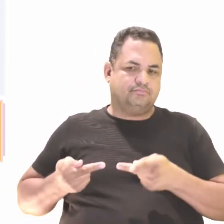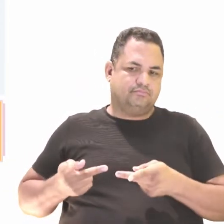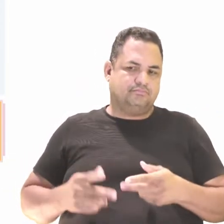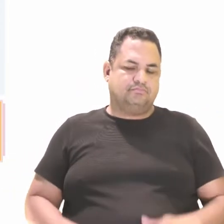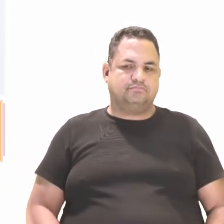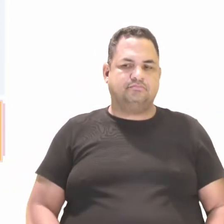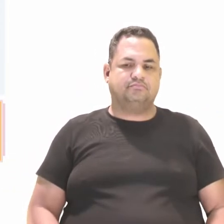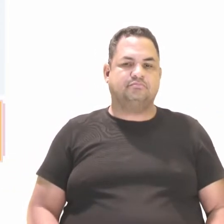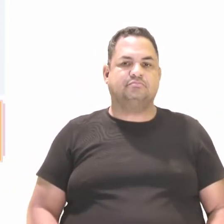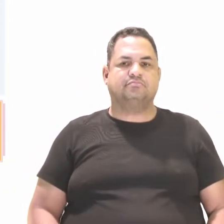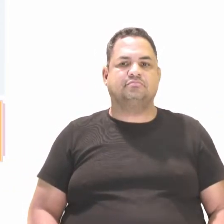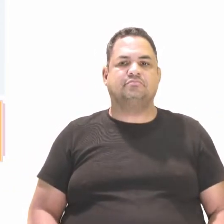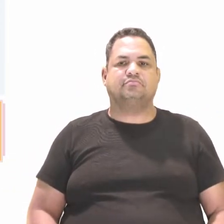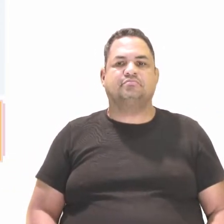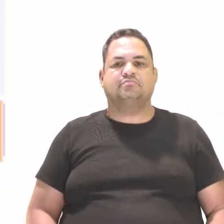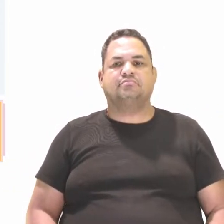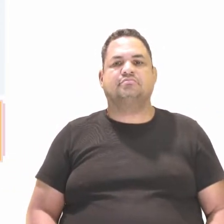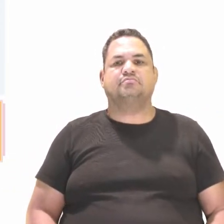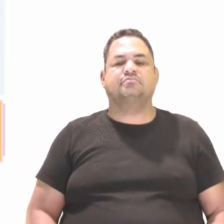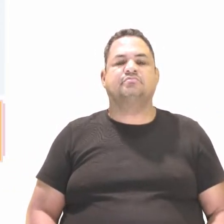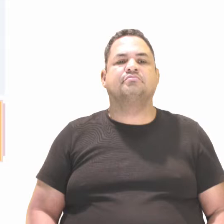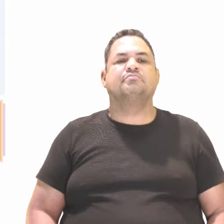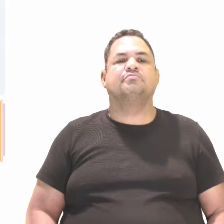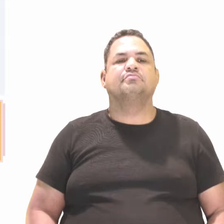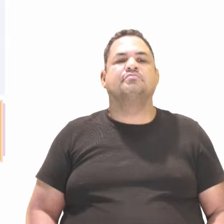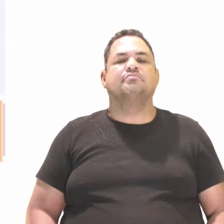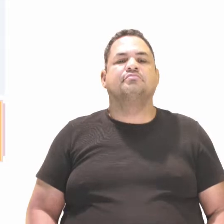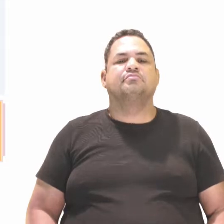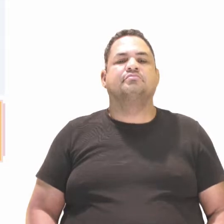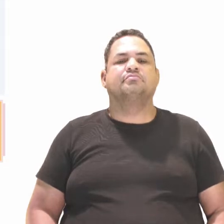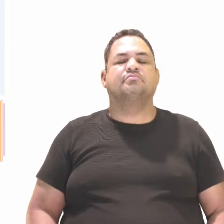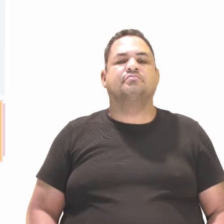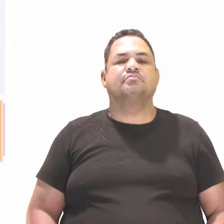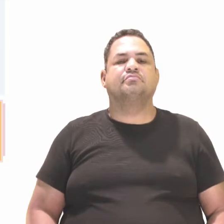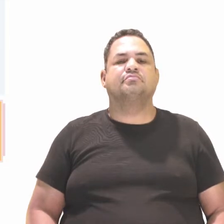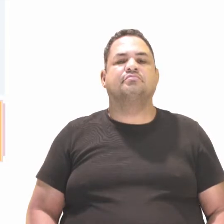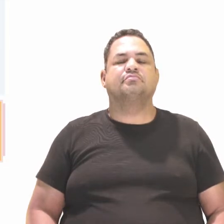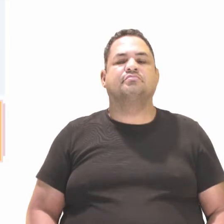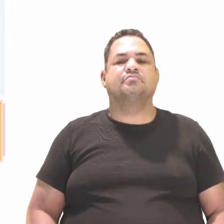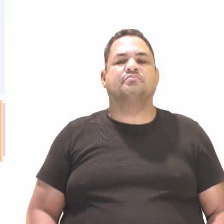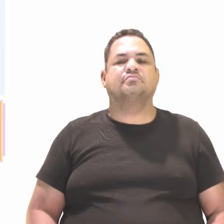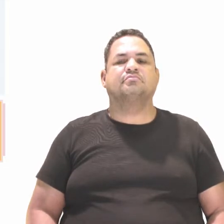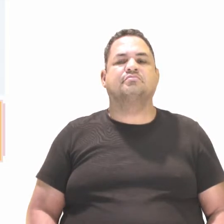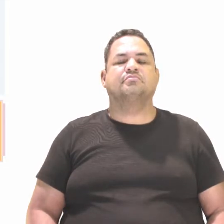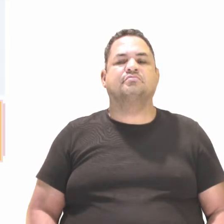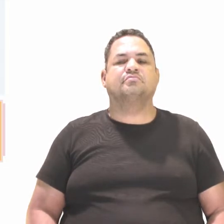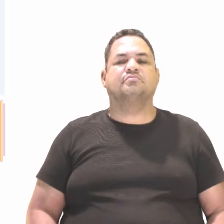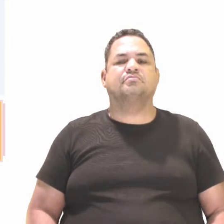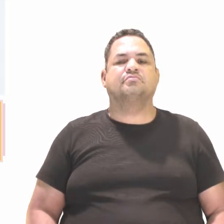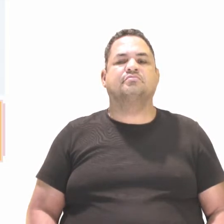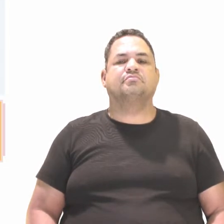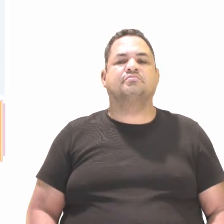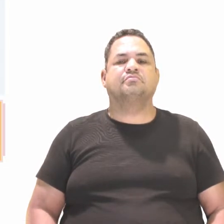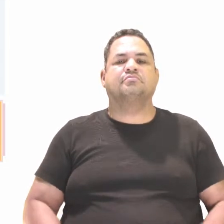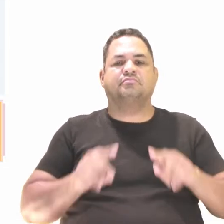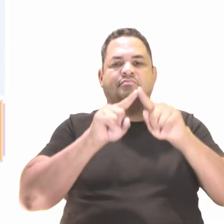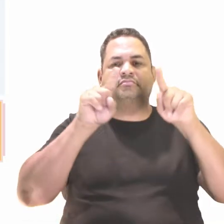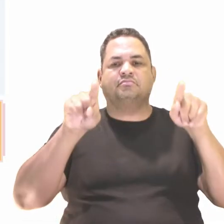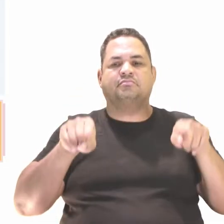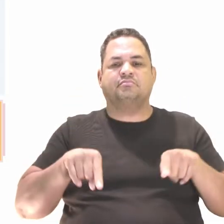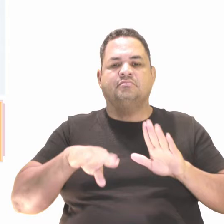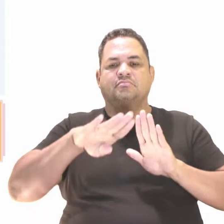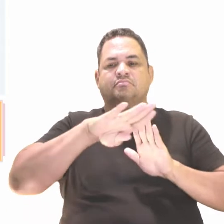convites. Refusing invitations. Aí temos aqui um schedule, uma espécie de cronograma